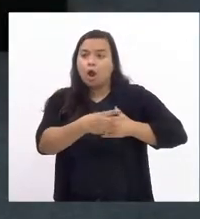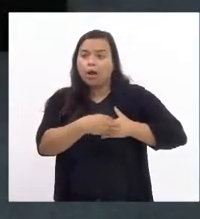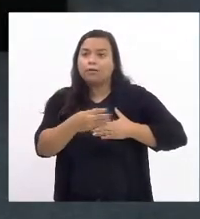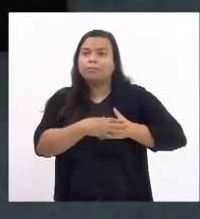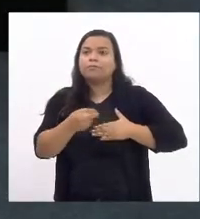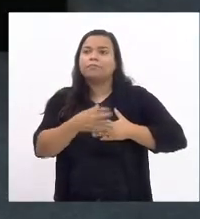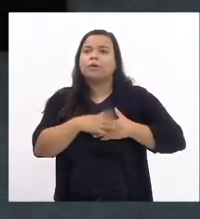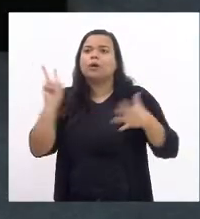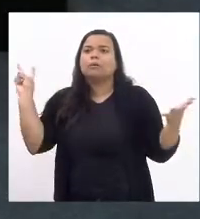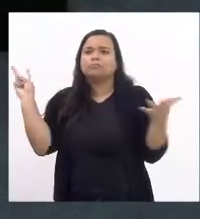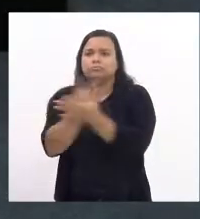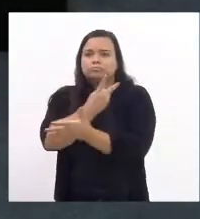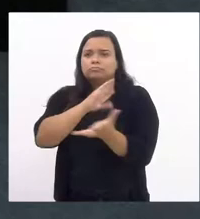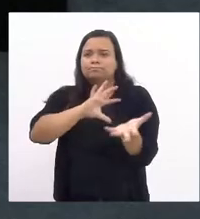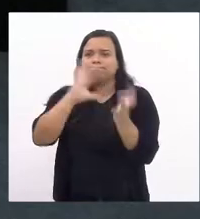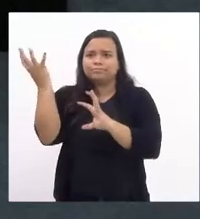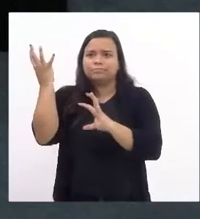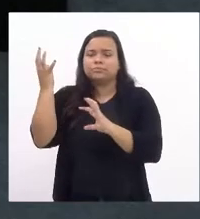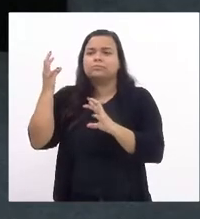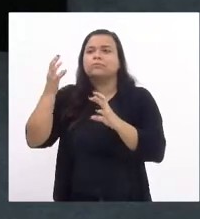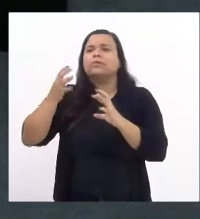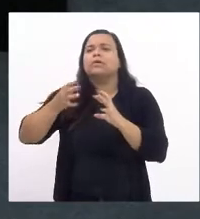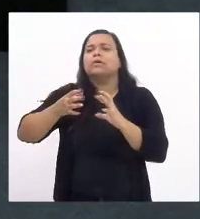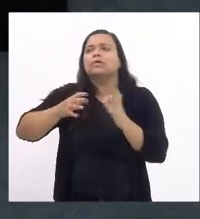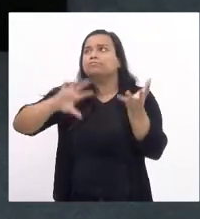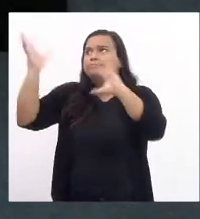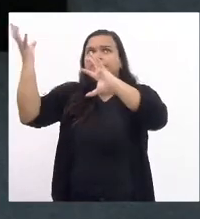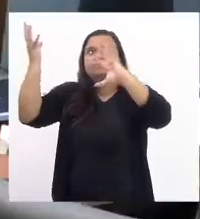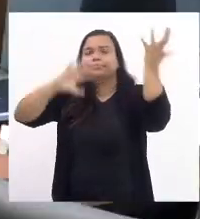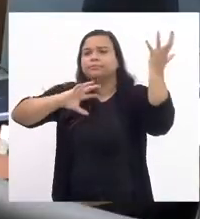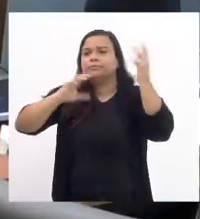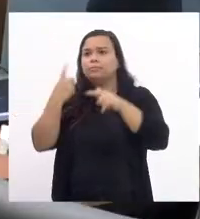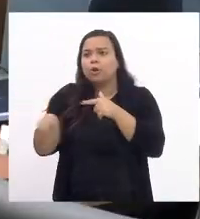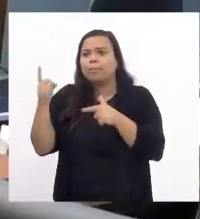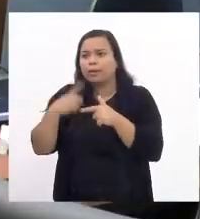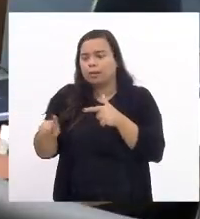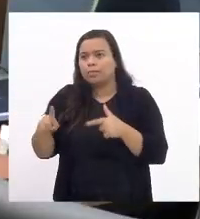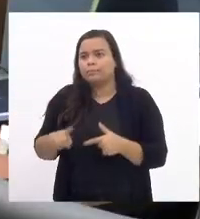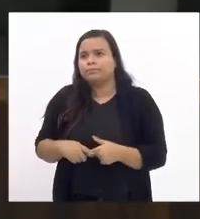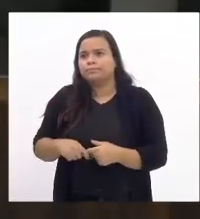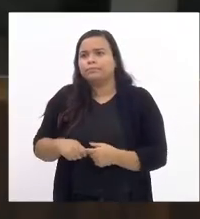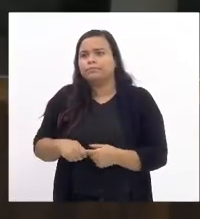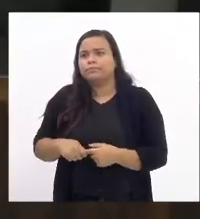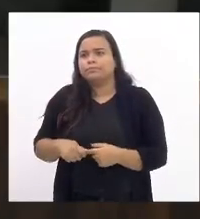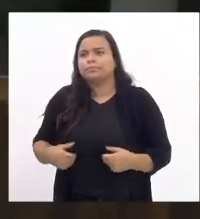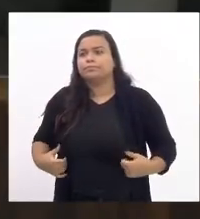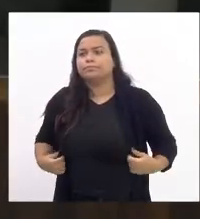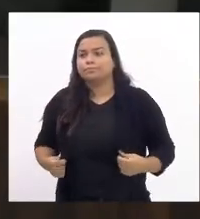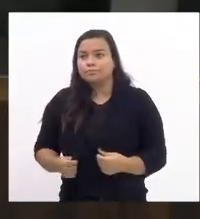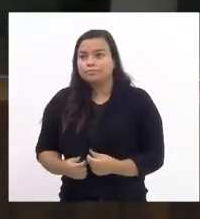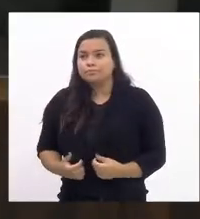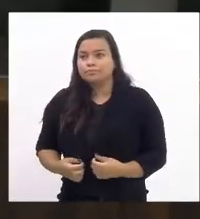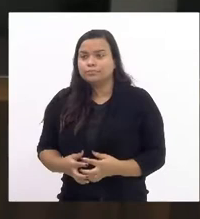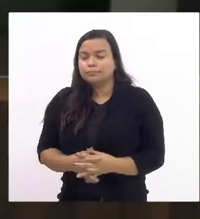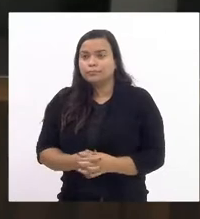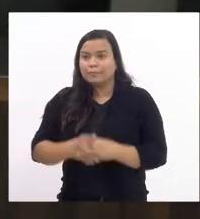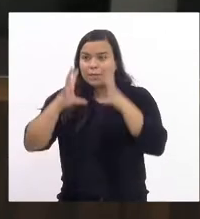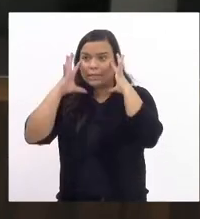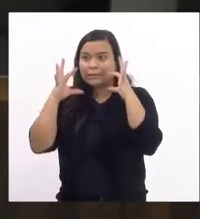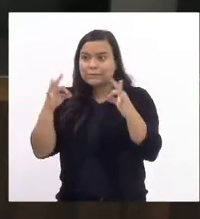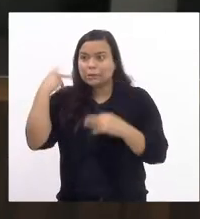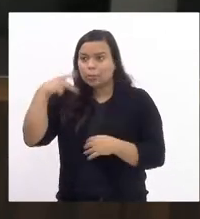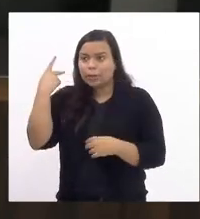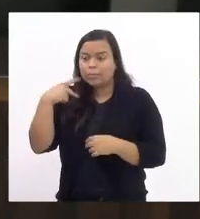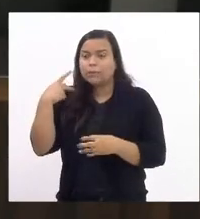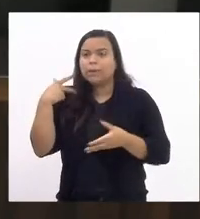eventos extremos de desastres climáticos, senhor presidente. Ok. Então, atenção, senhores parlamentares, estamos no